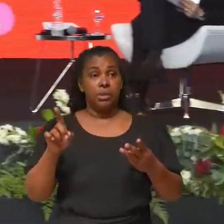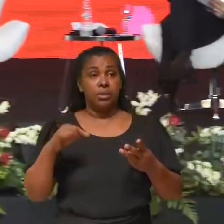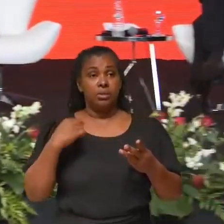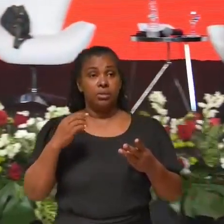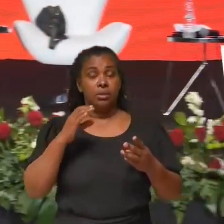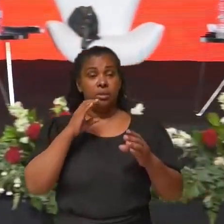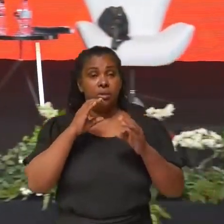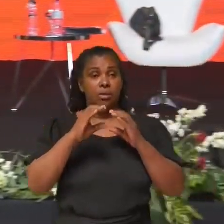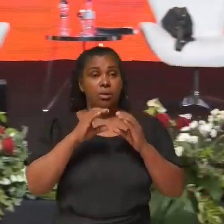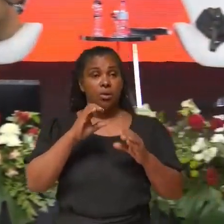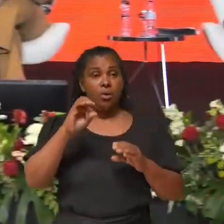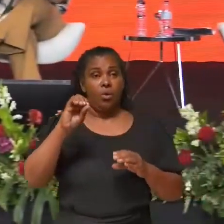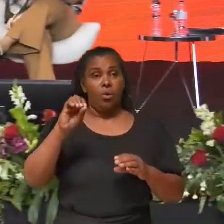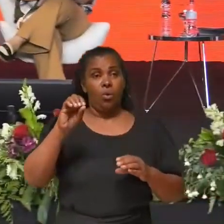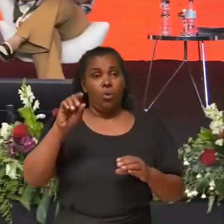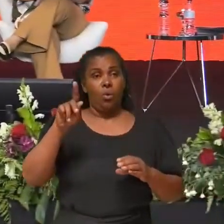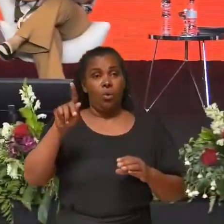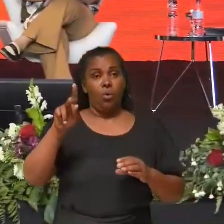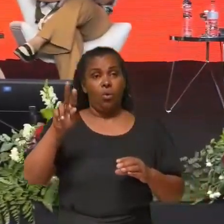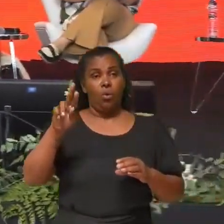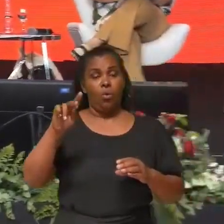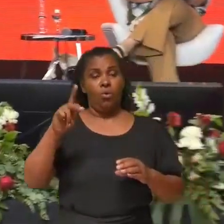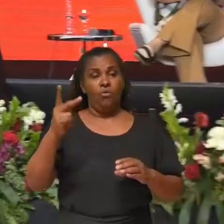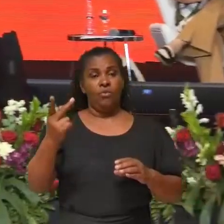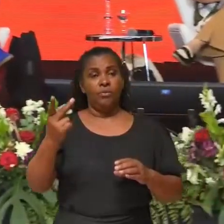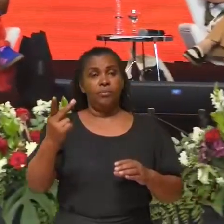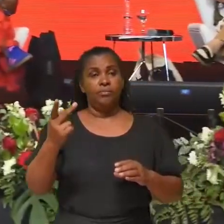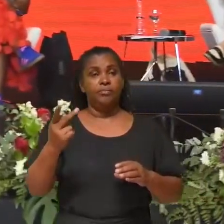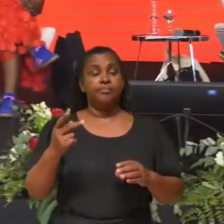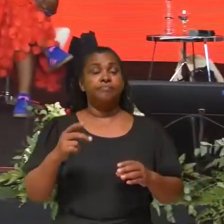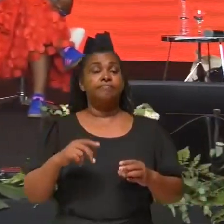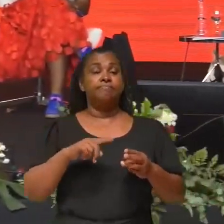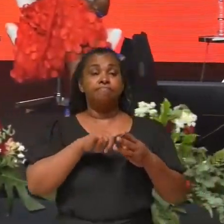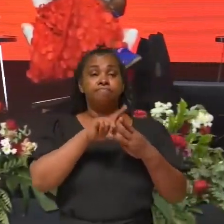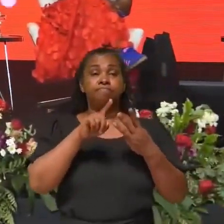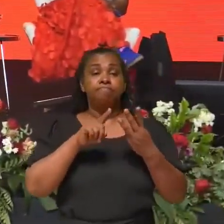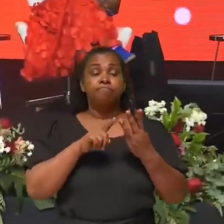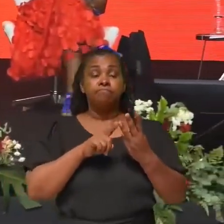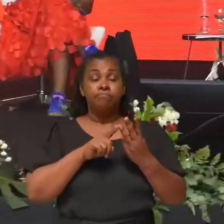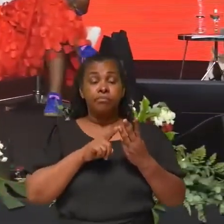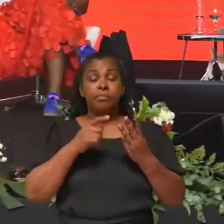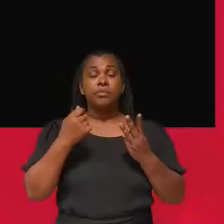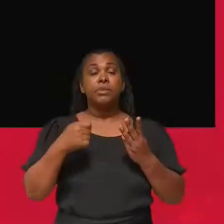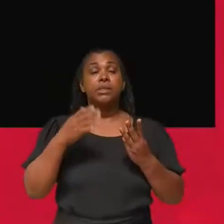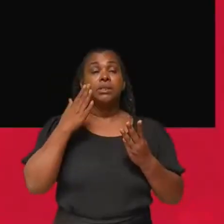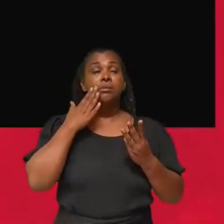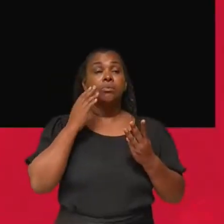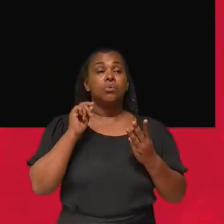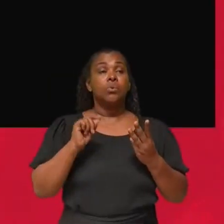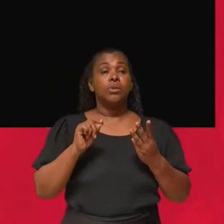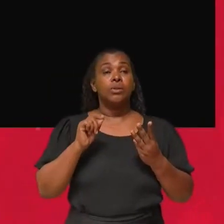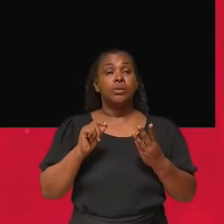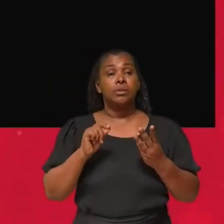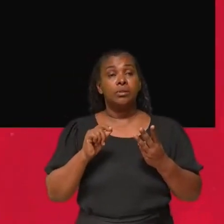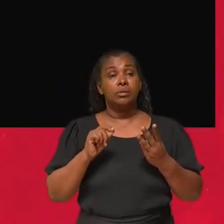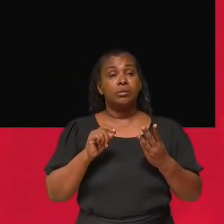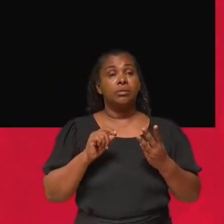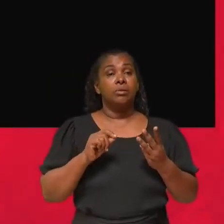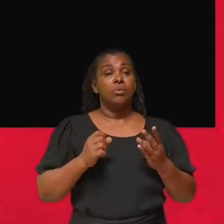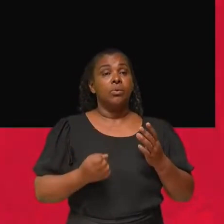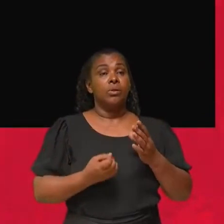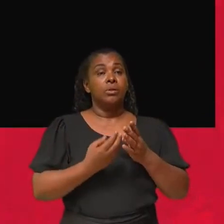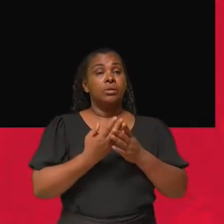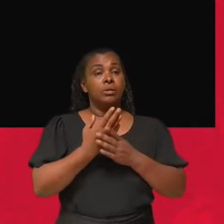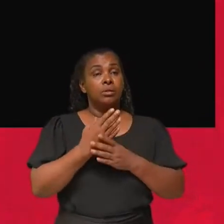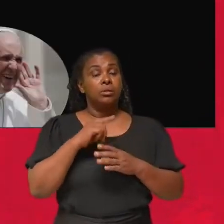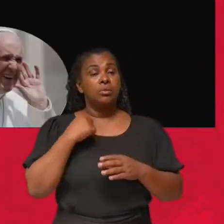grande comunicadora Oprah Winfrey. Então, gente, o que a gente precisa saber que o que constrói a nossa imagem são nossos